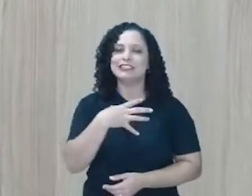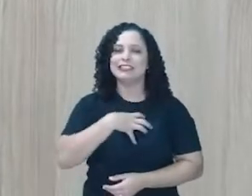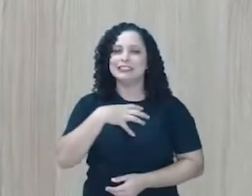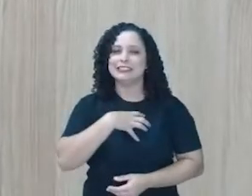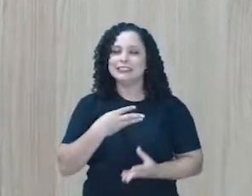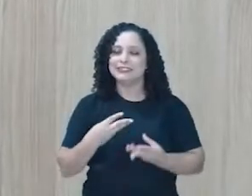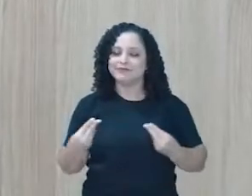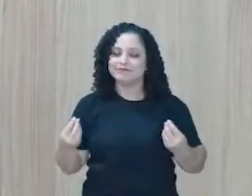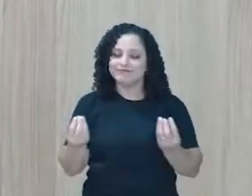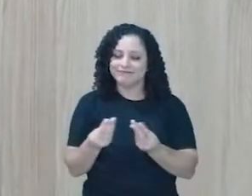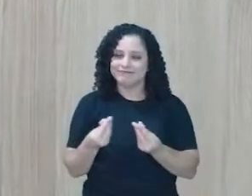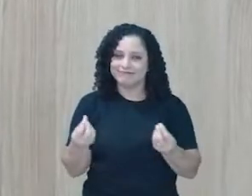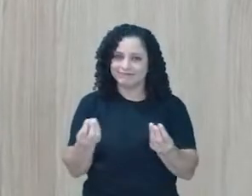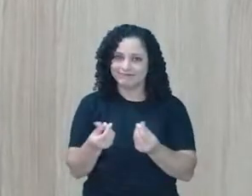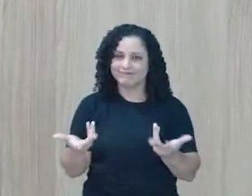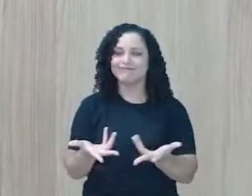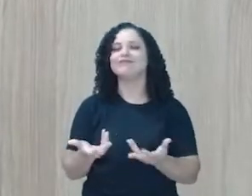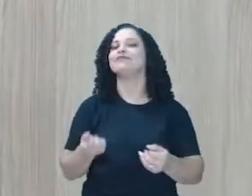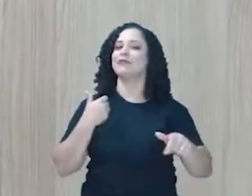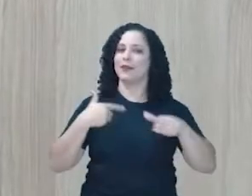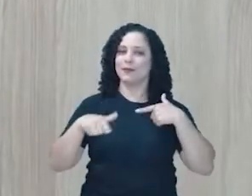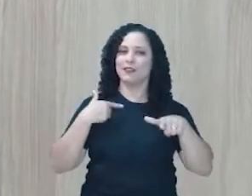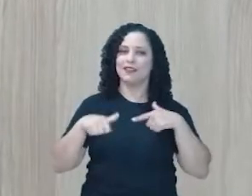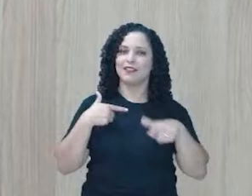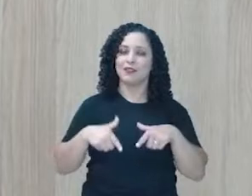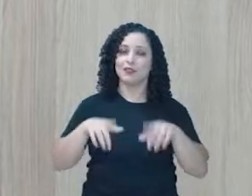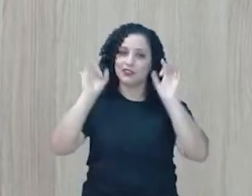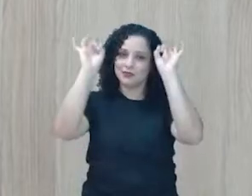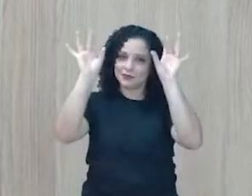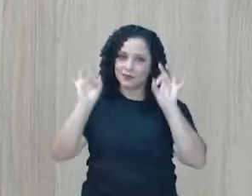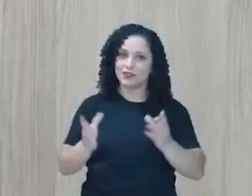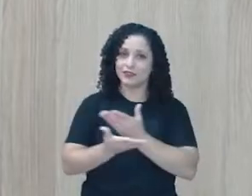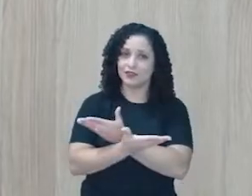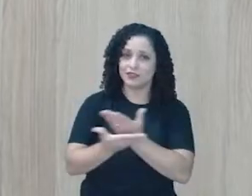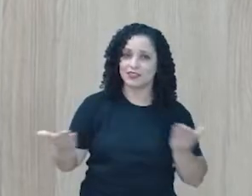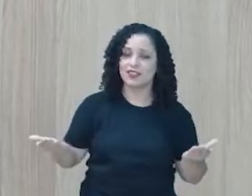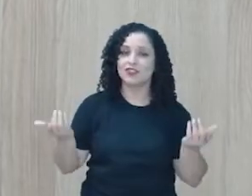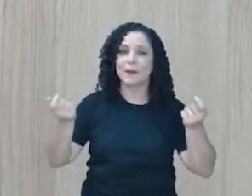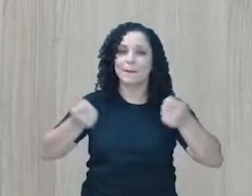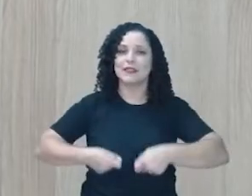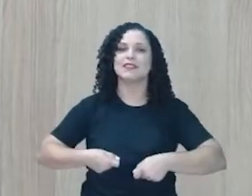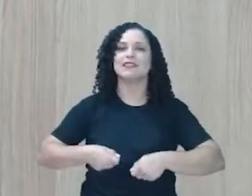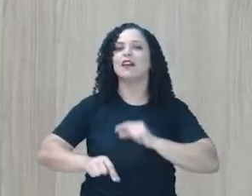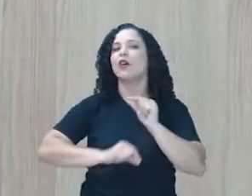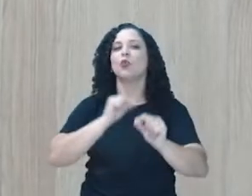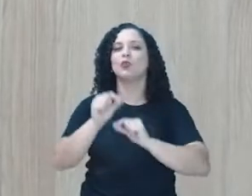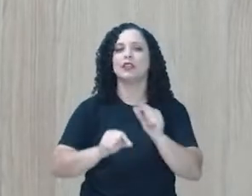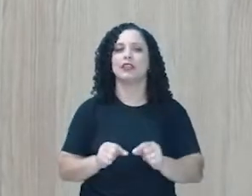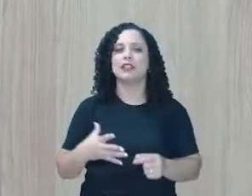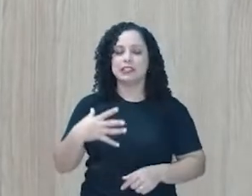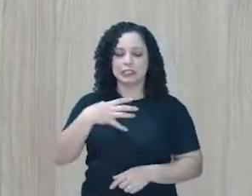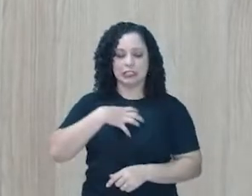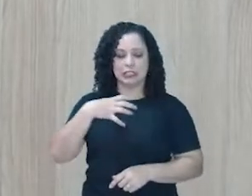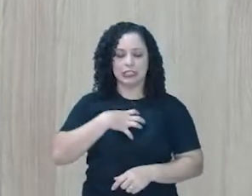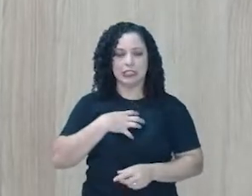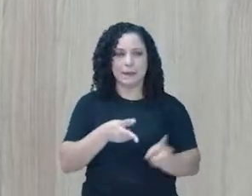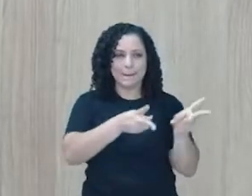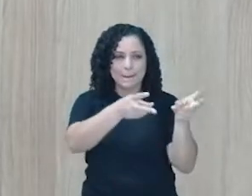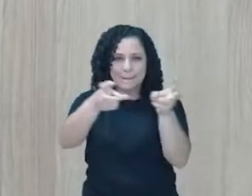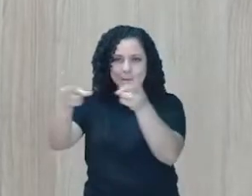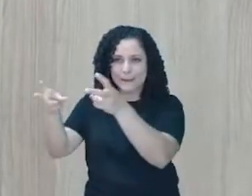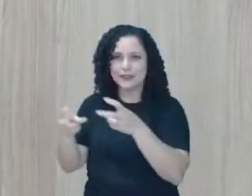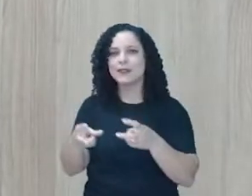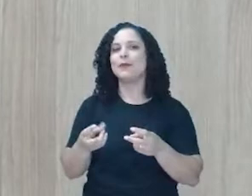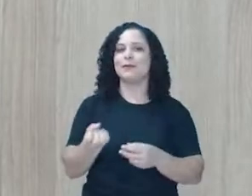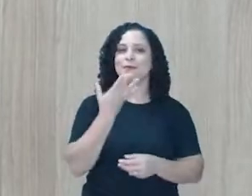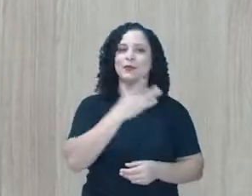sentir o gostinho, né, desse trabalho, né? E o principal que vocês têm que fazer é exercitar o olhar ao seu redor, olhar a sua